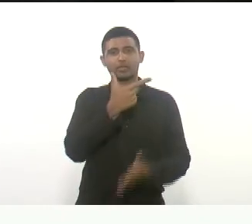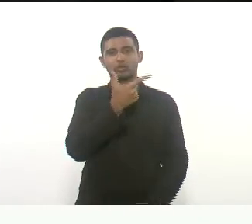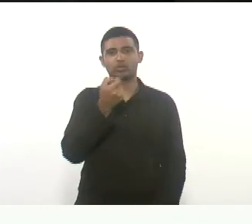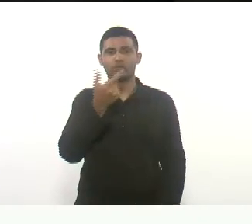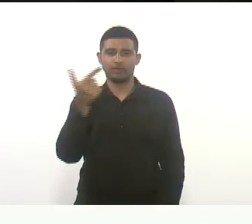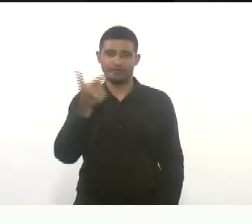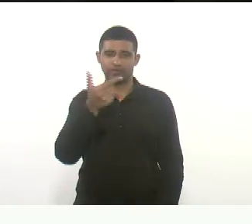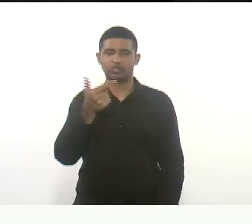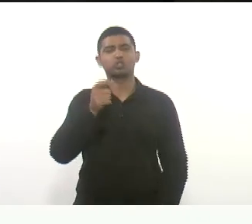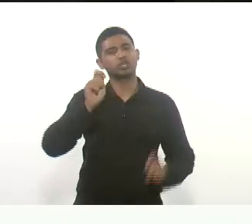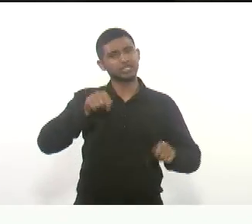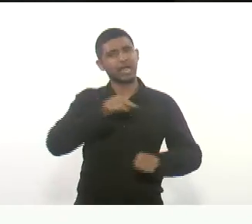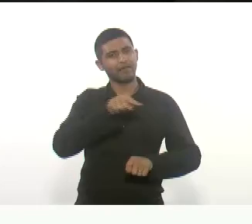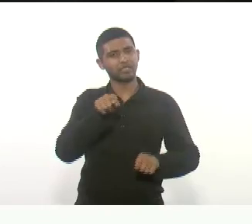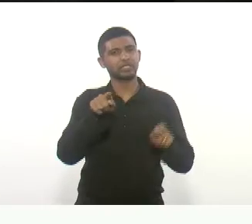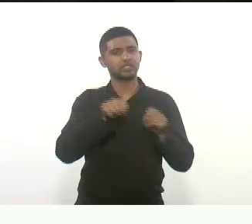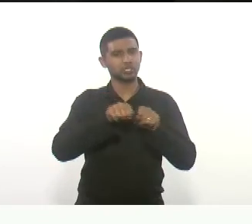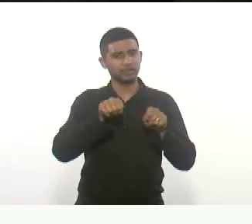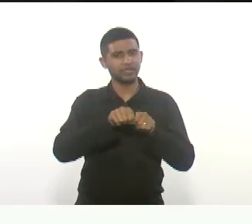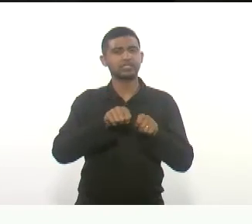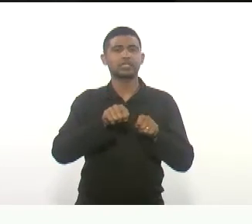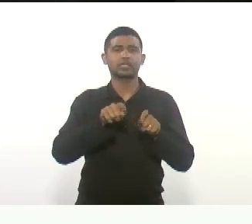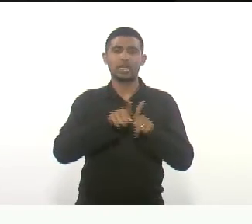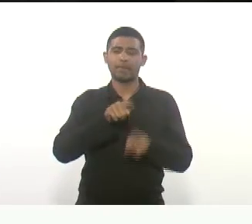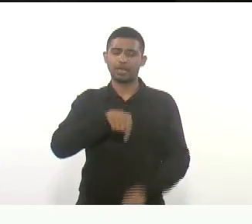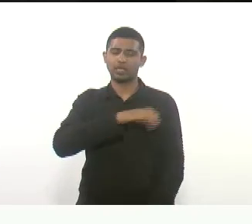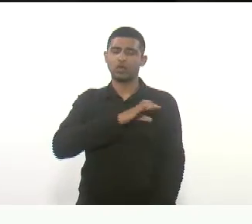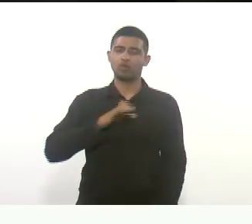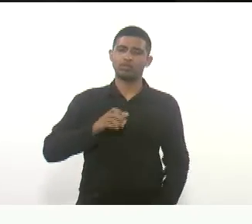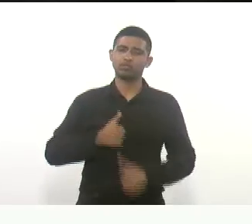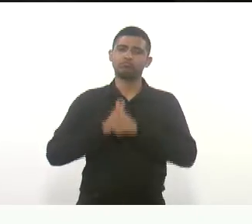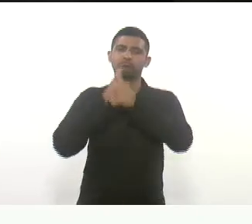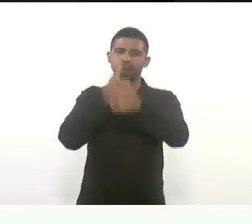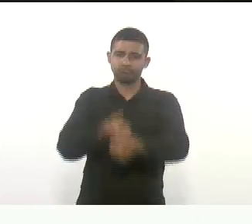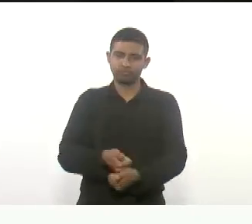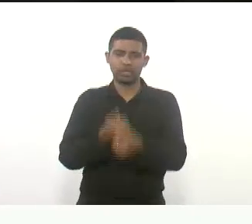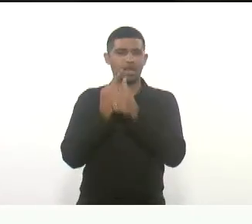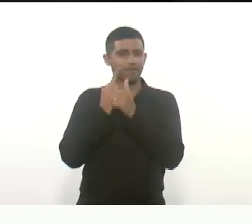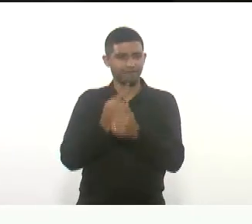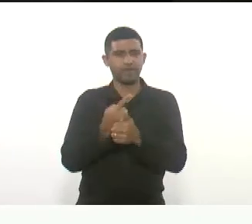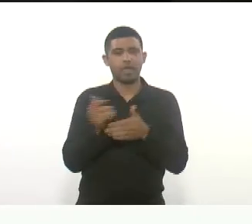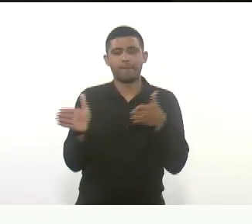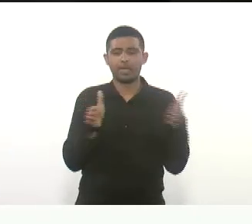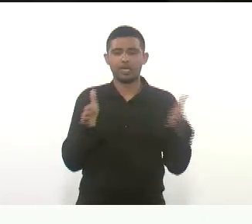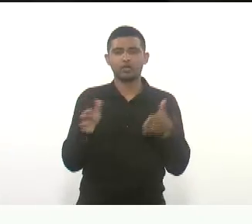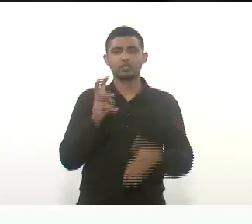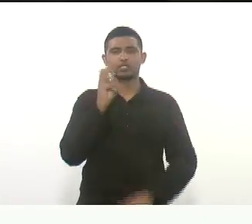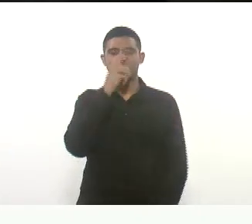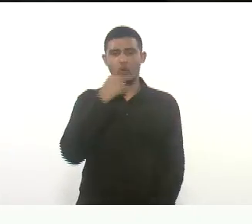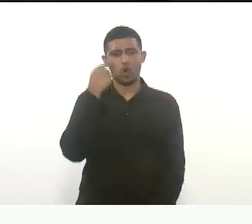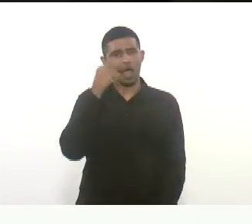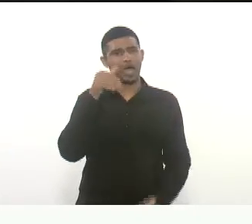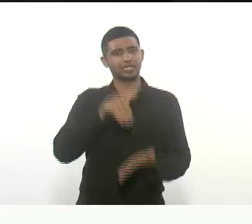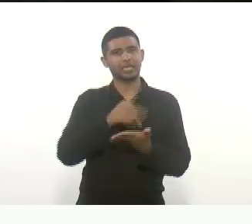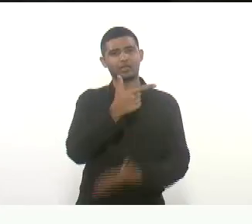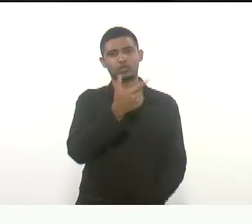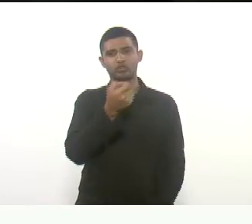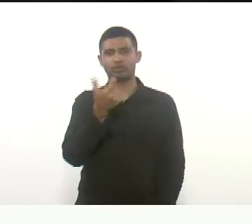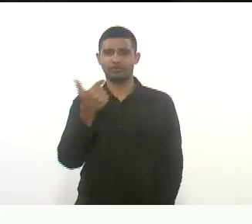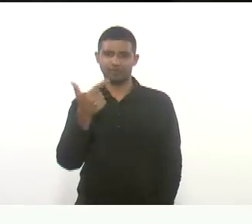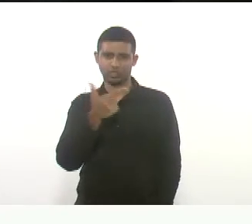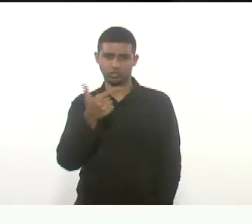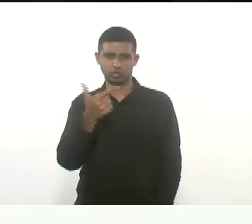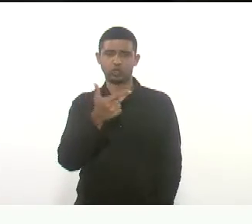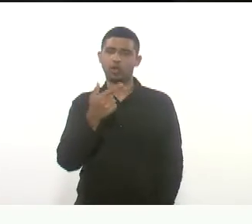algo que vocês poderiam também, nessa comissão, acompanhar. Esse prazo das 5 horas até 2022, eu acho que é importante que